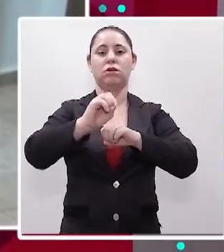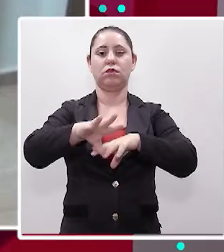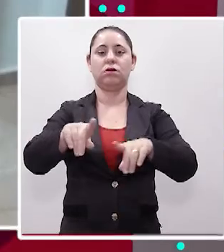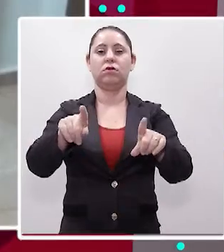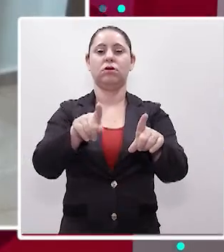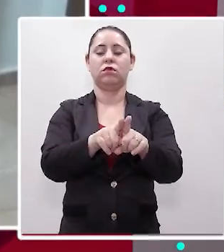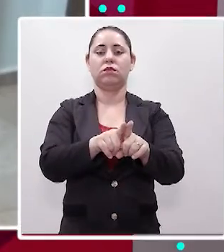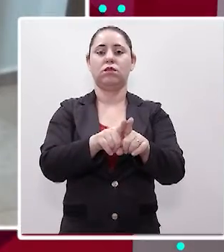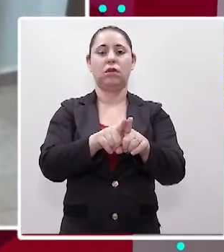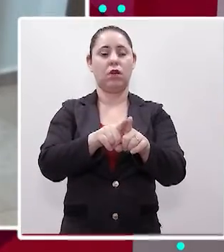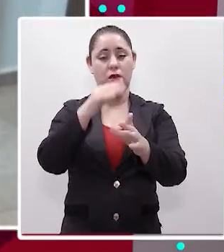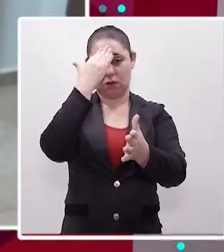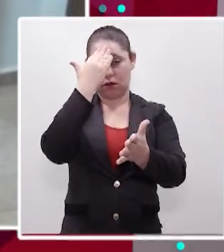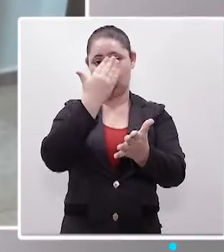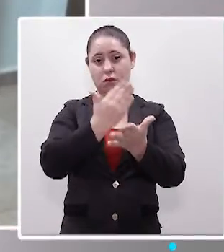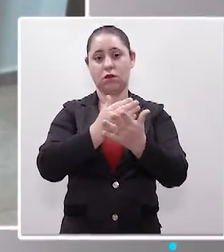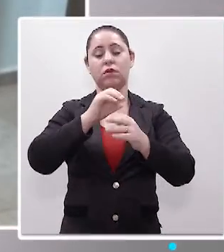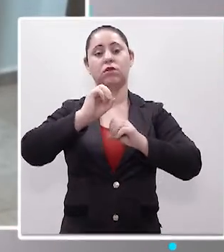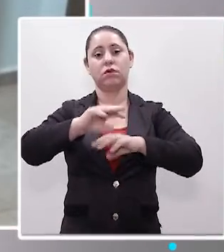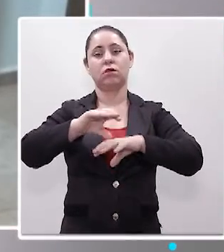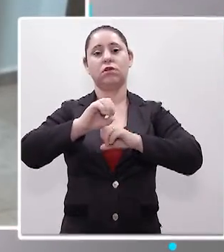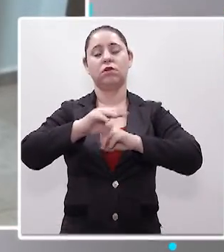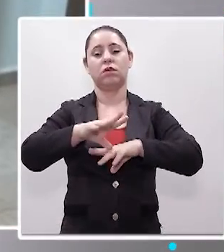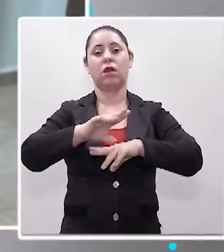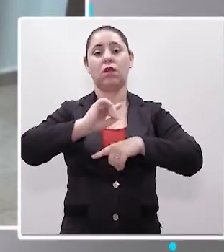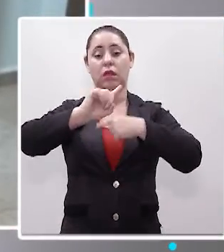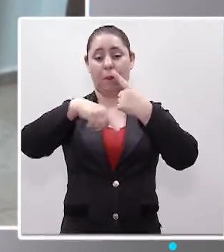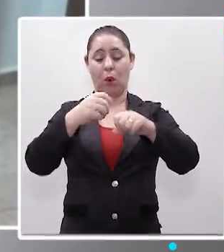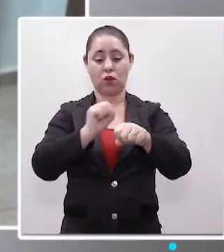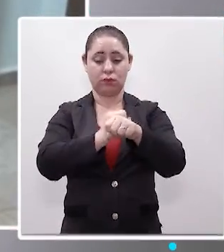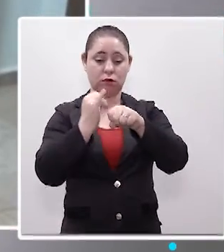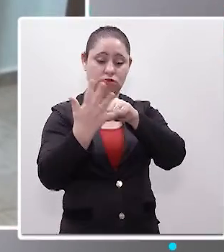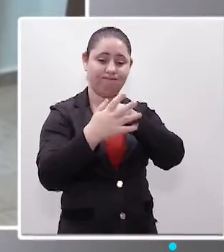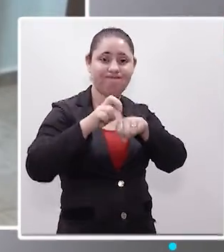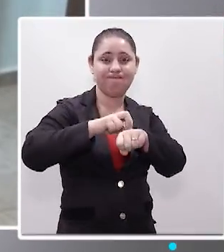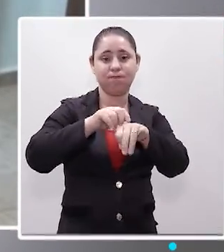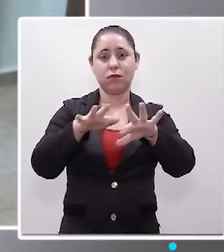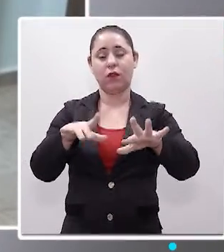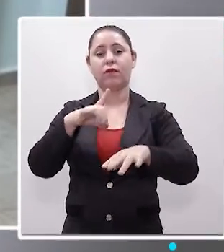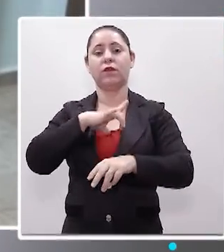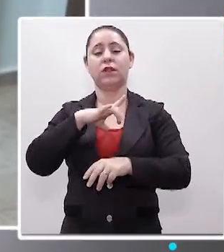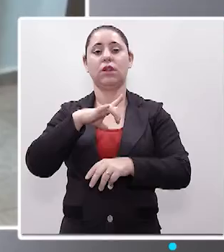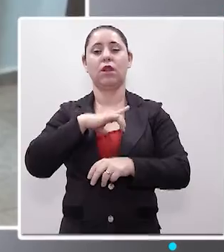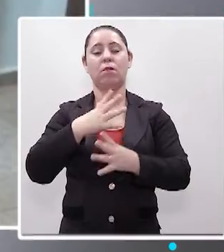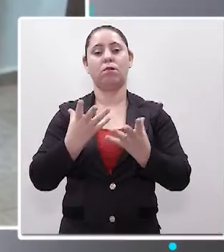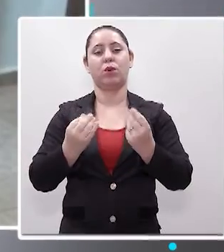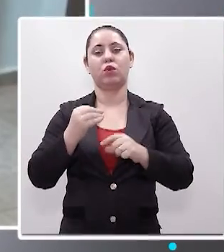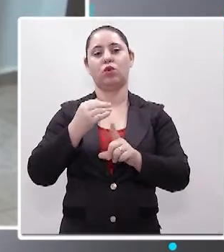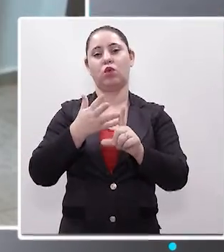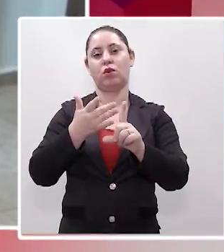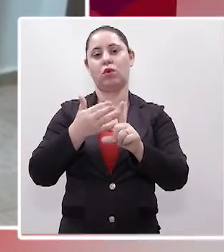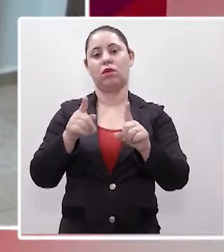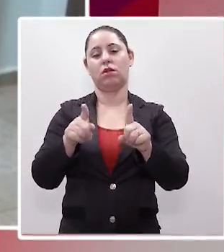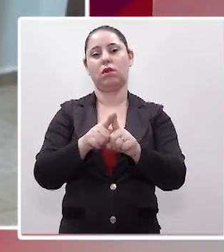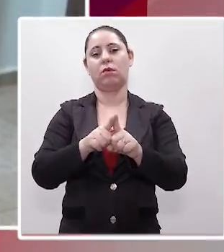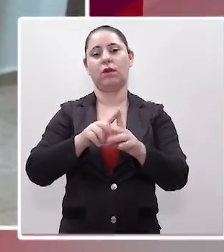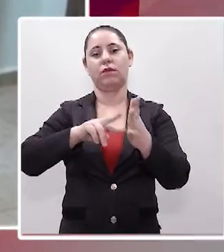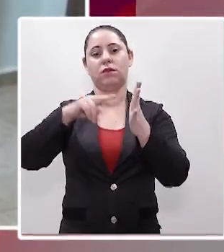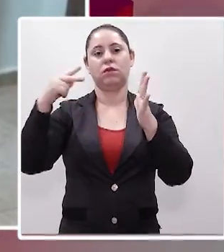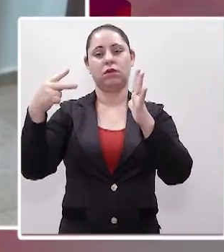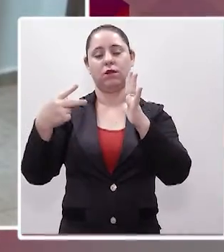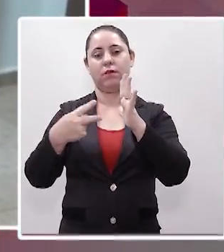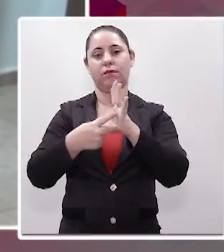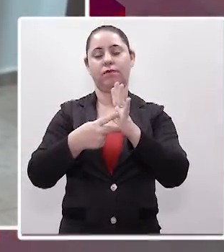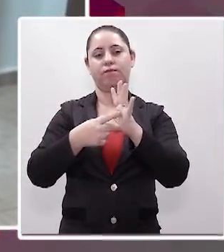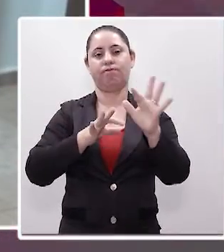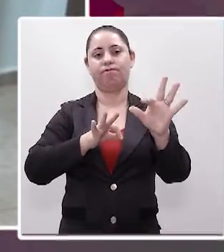suas estratégias. E eu acredito que a educação pós-pandemia, ela vai ter bastante do virtual e ela